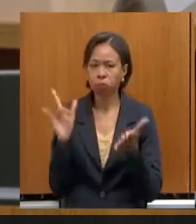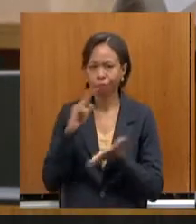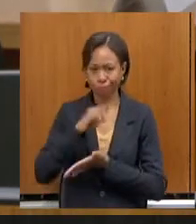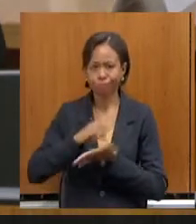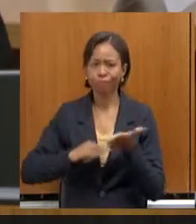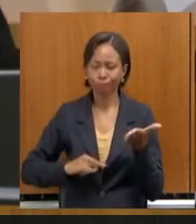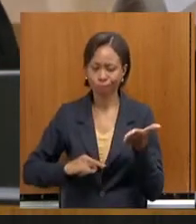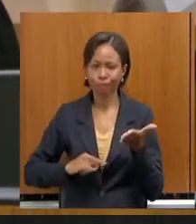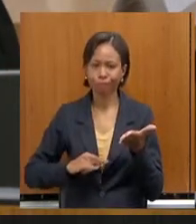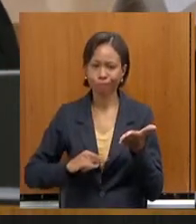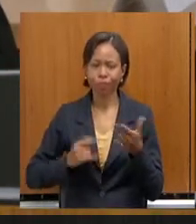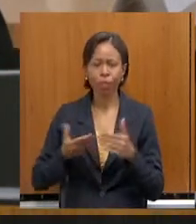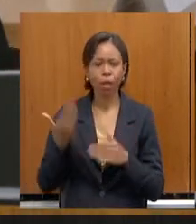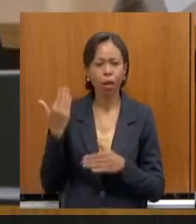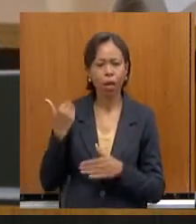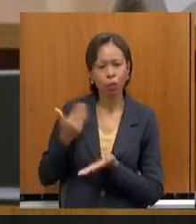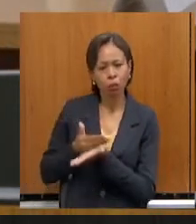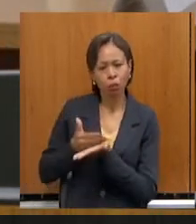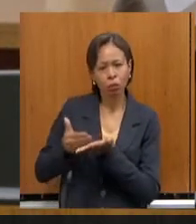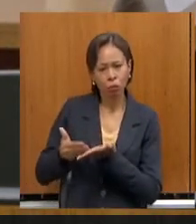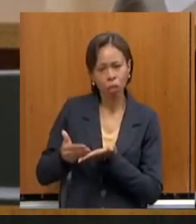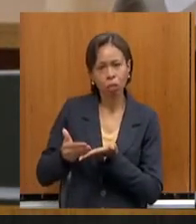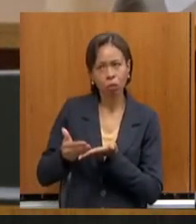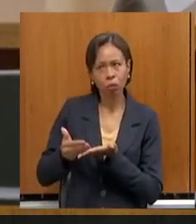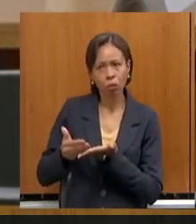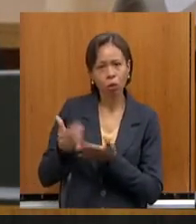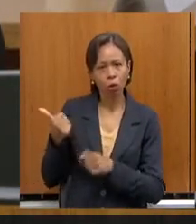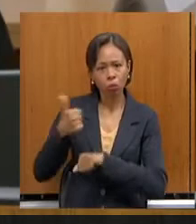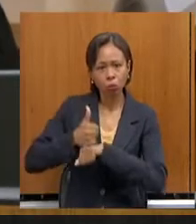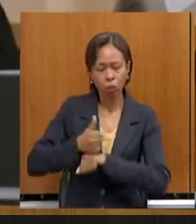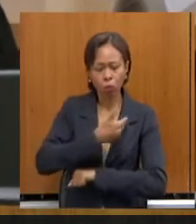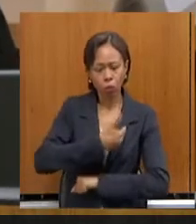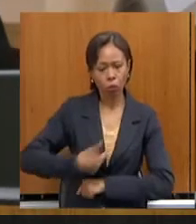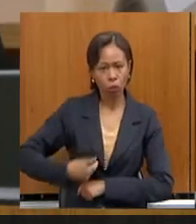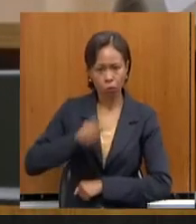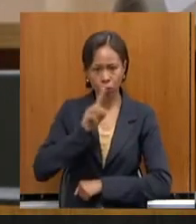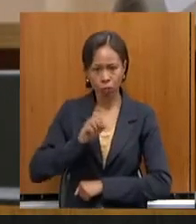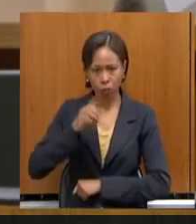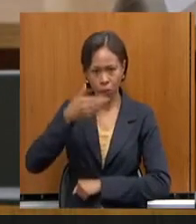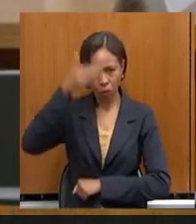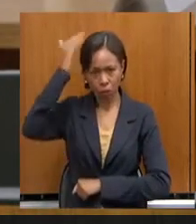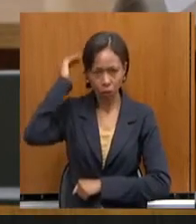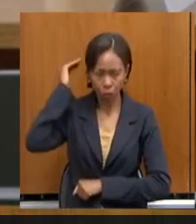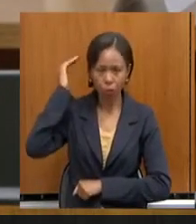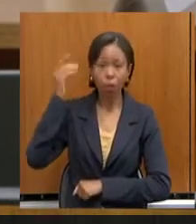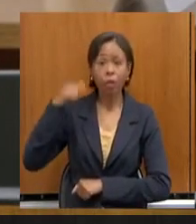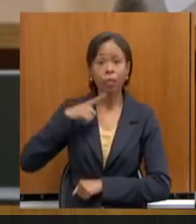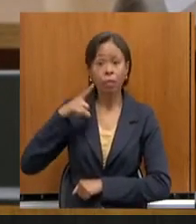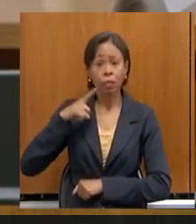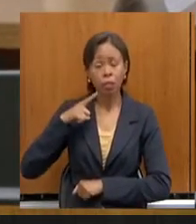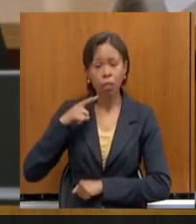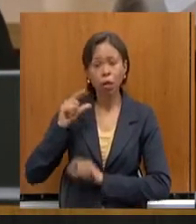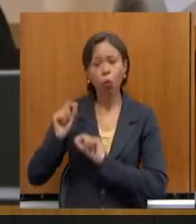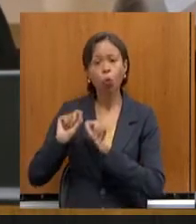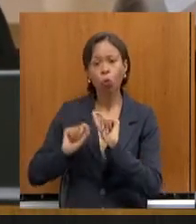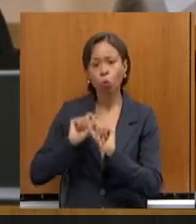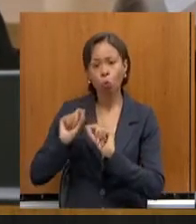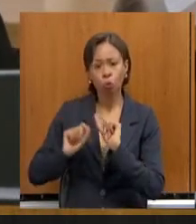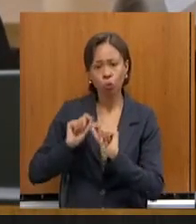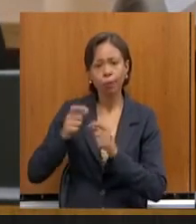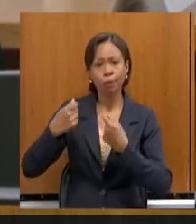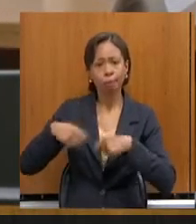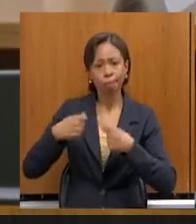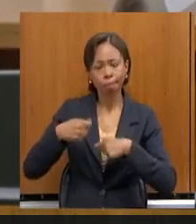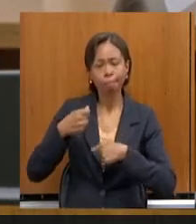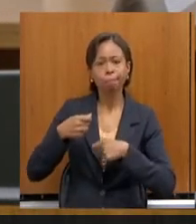desde o início do governo do governador Romeu Zema a diretriz é que nós temos do governo é tratar né